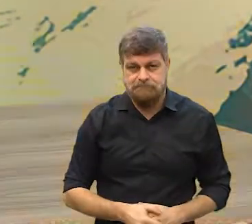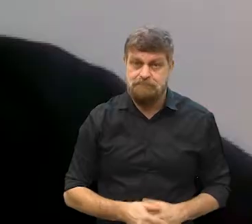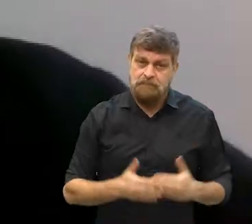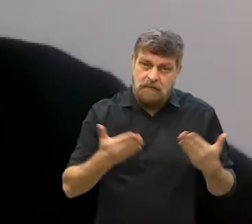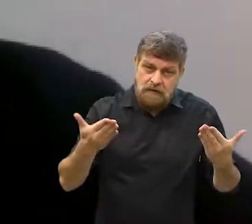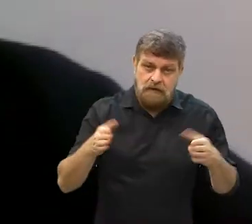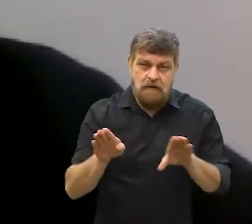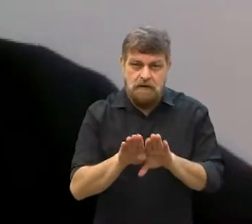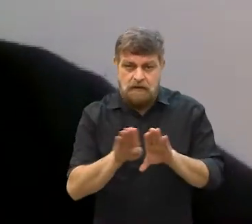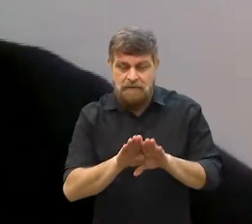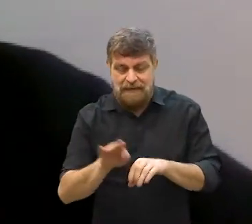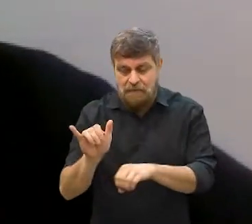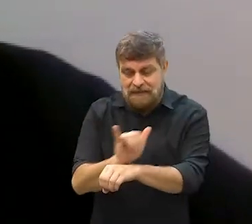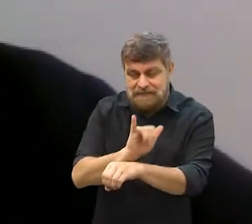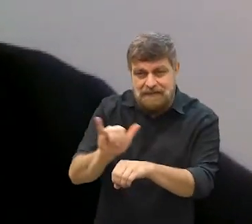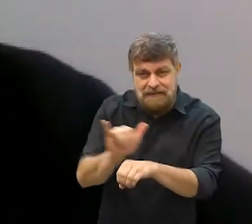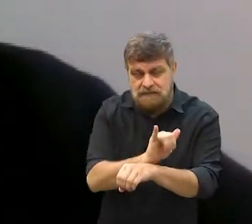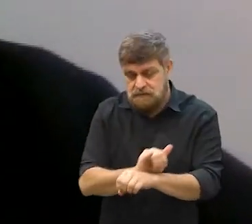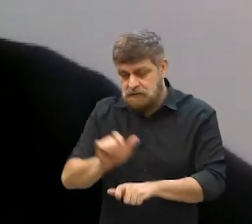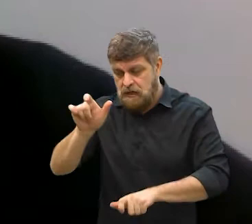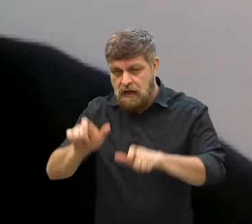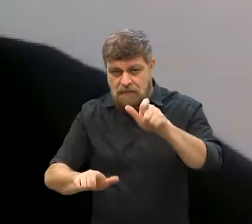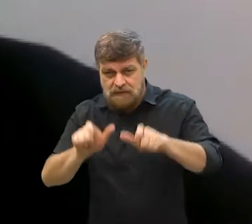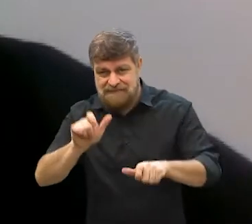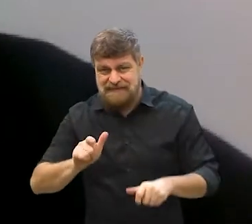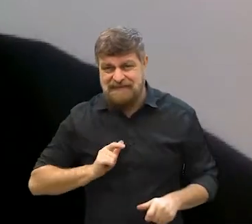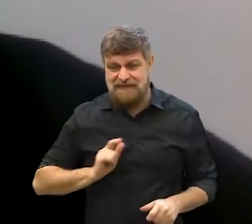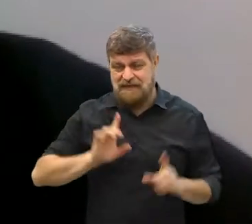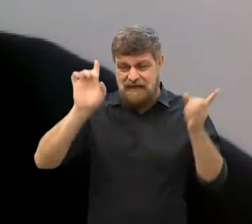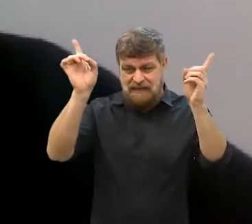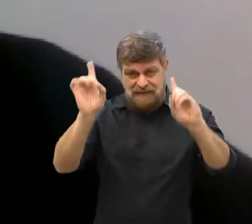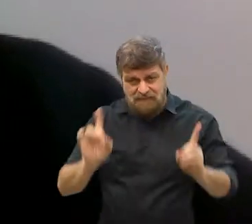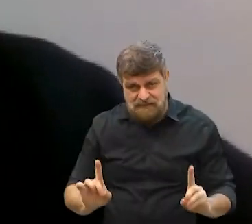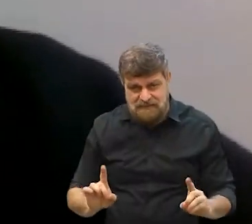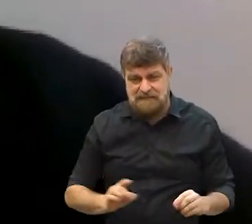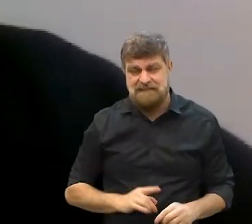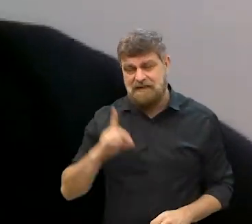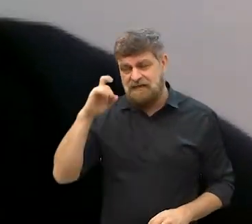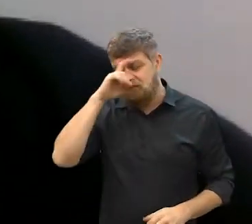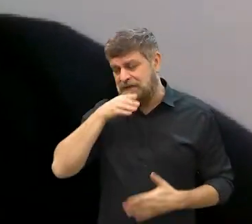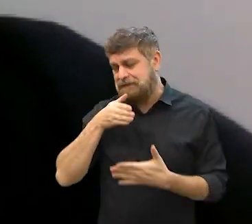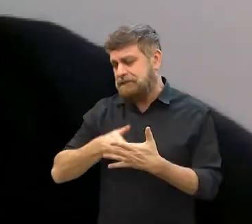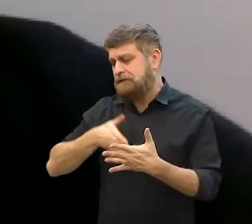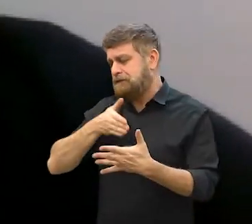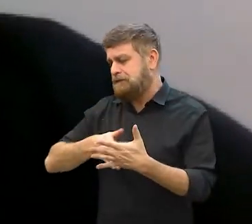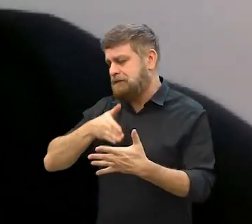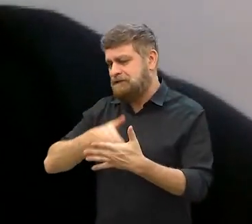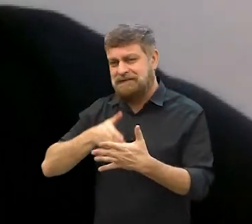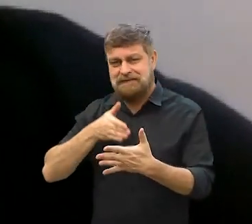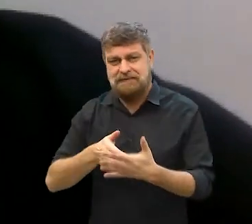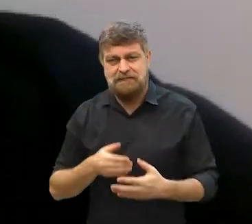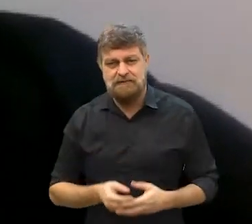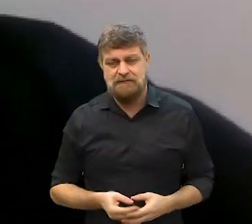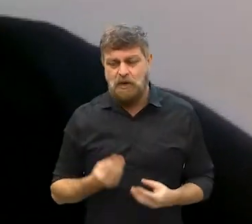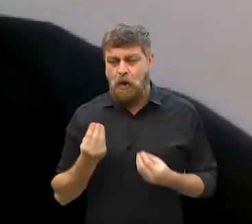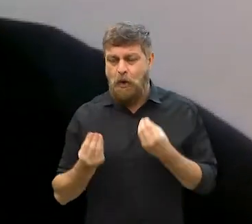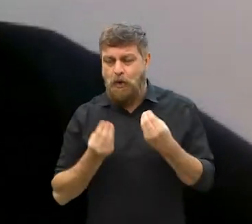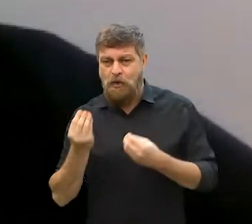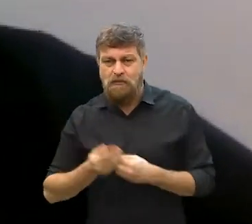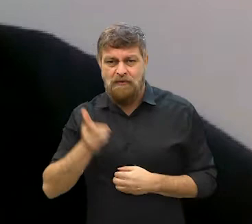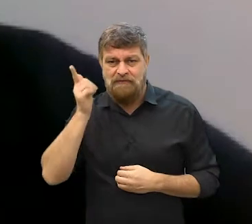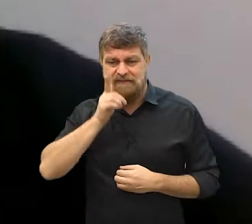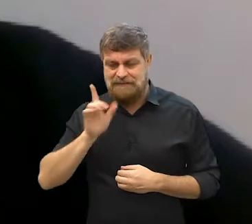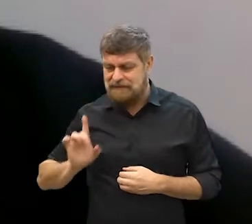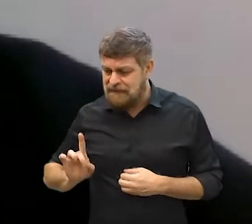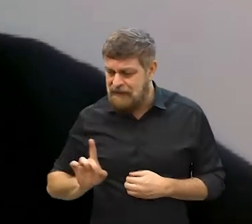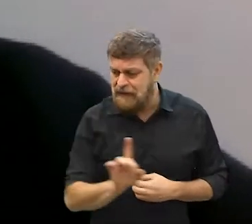seja um canal, uma forma onde as pessoas que tenham mais deficiências, mais dificuldades, que se expõem